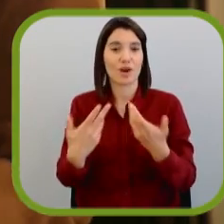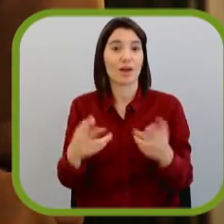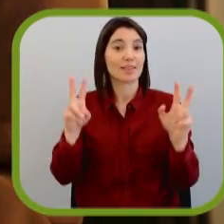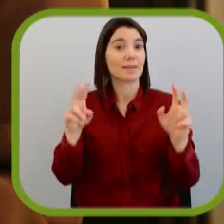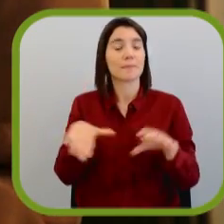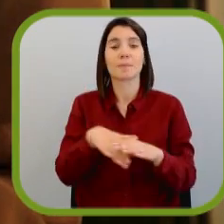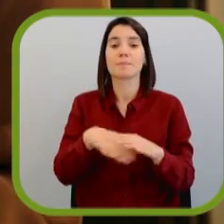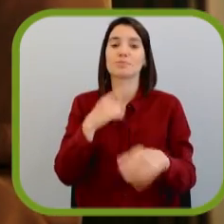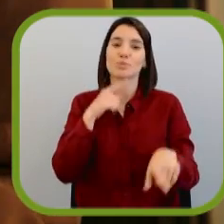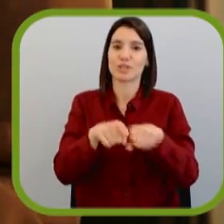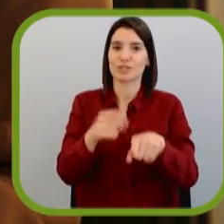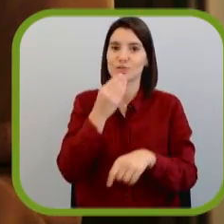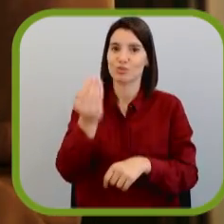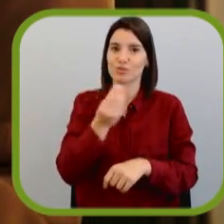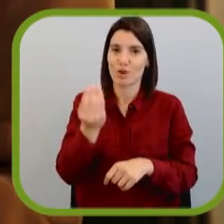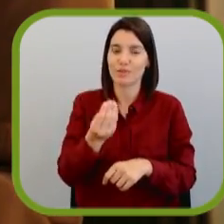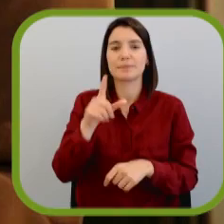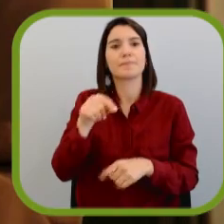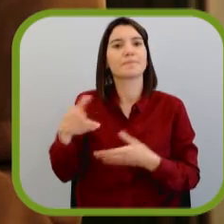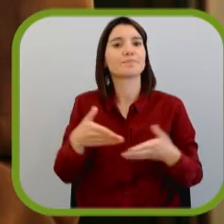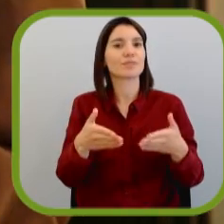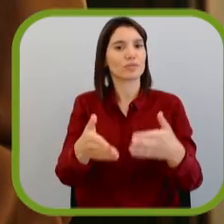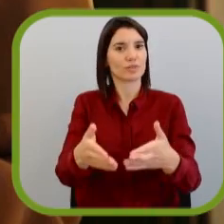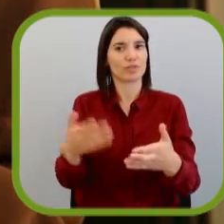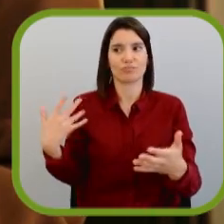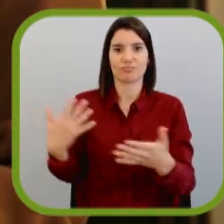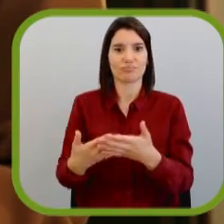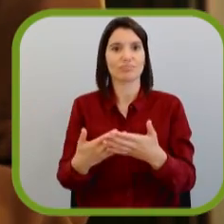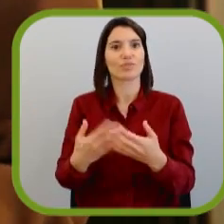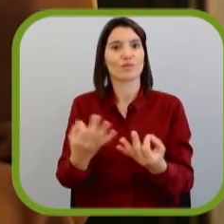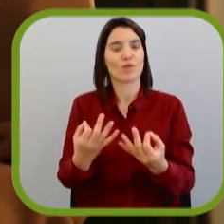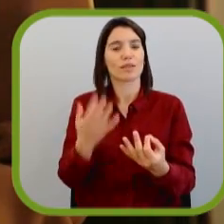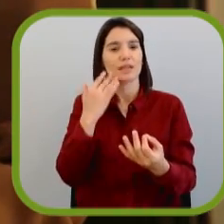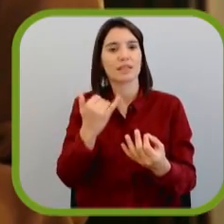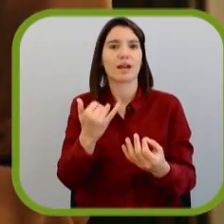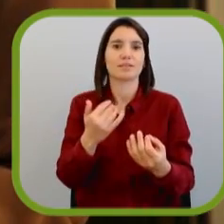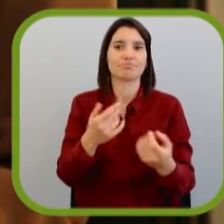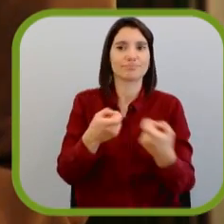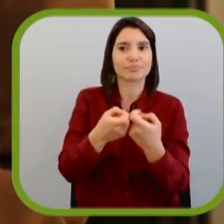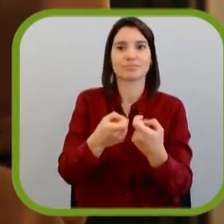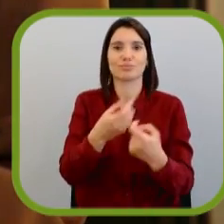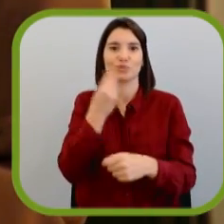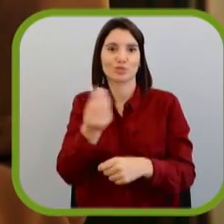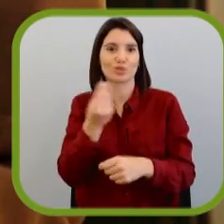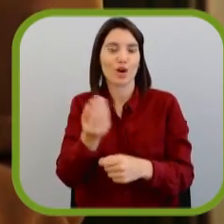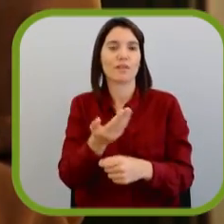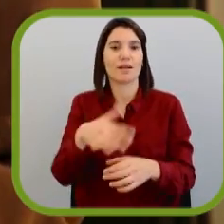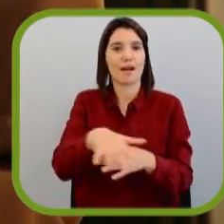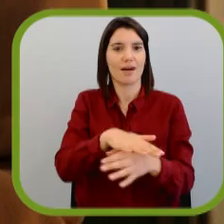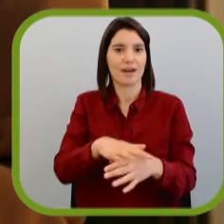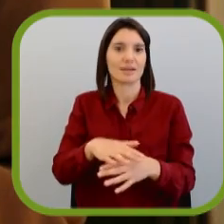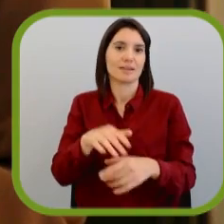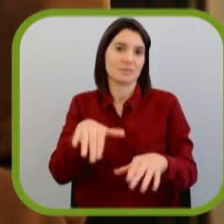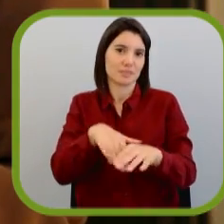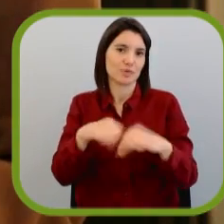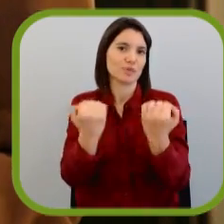Panorâmica, desta vez sobre a participação política nos jovens e as estratégias que têm sido adotadas na aproximação das camadas mais novas